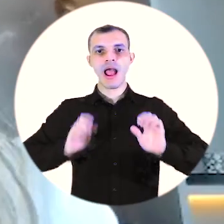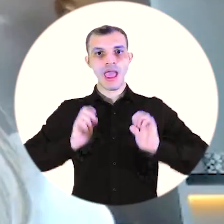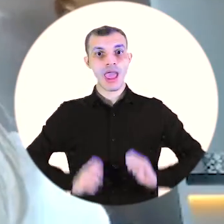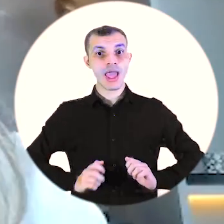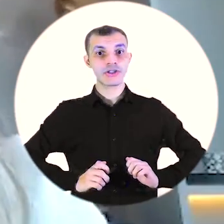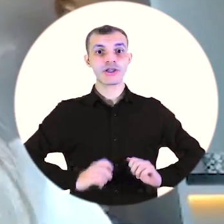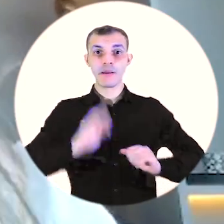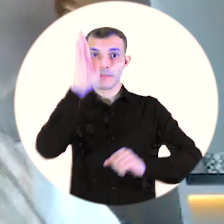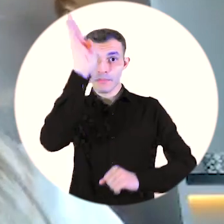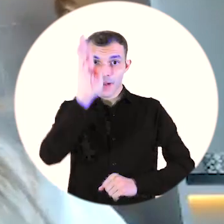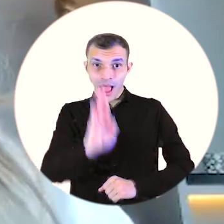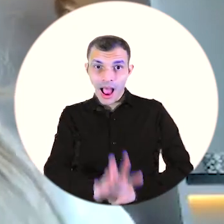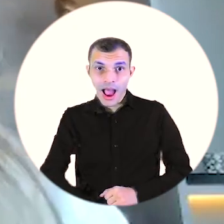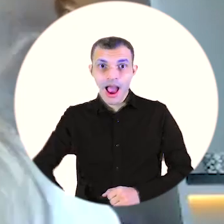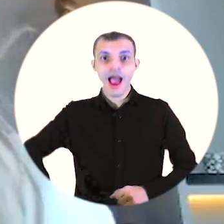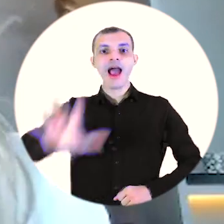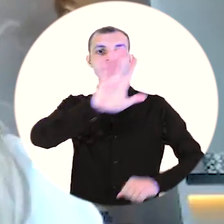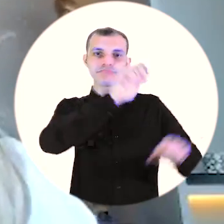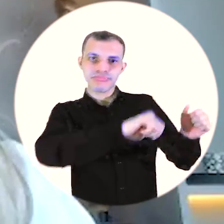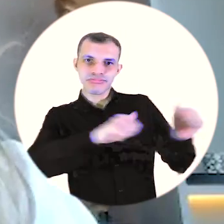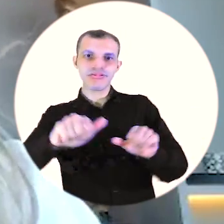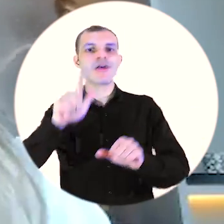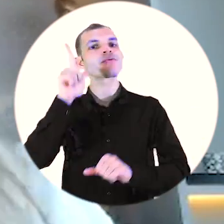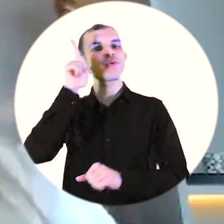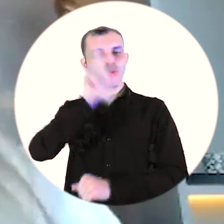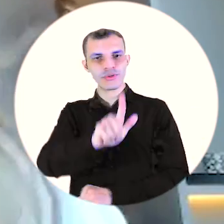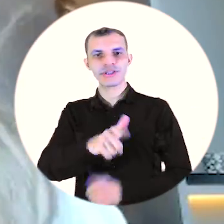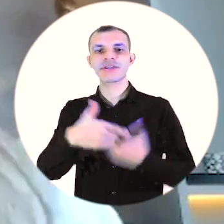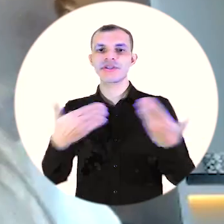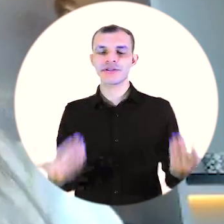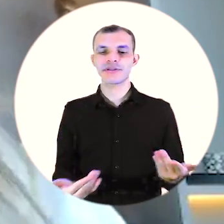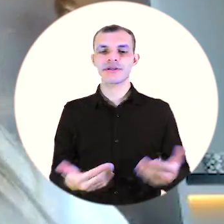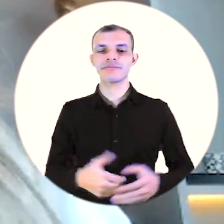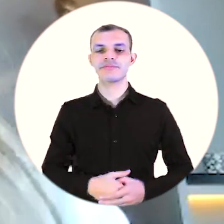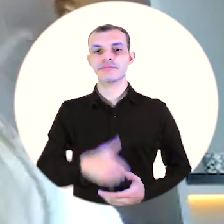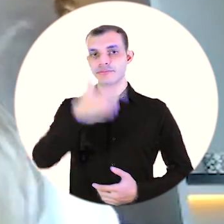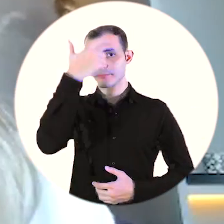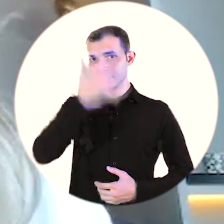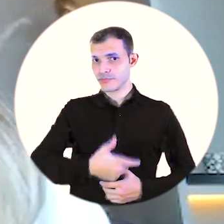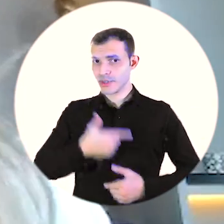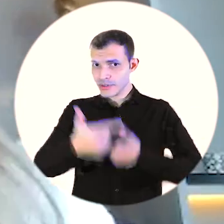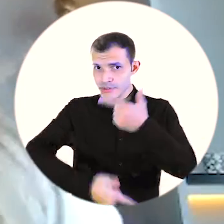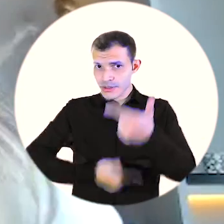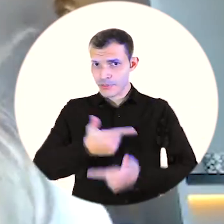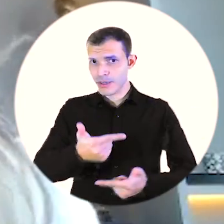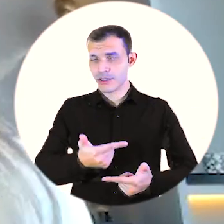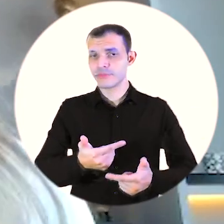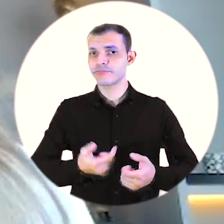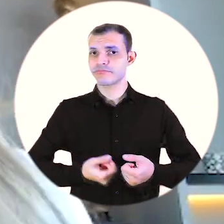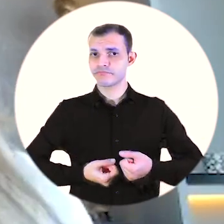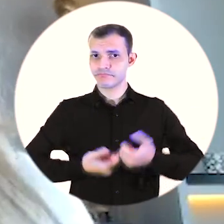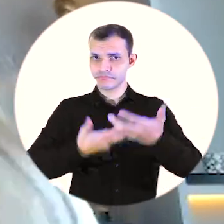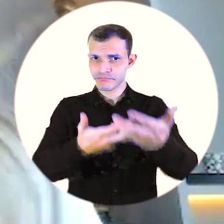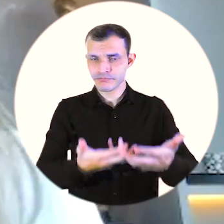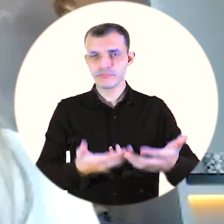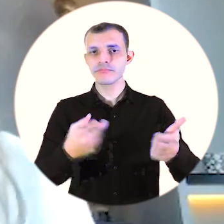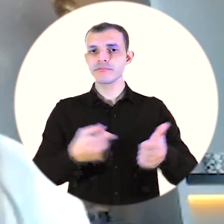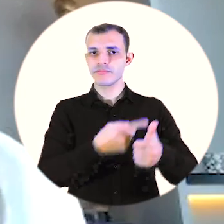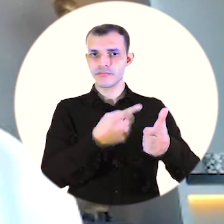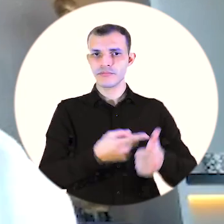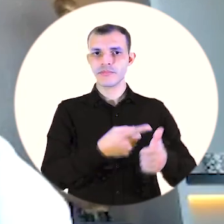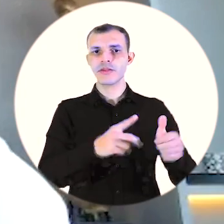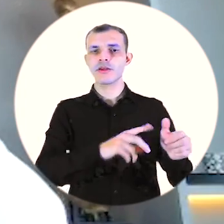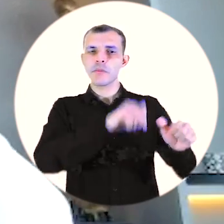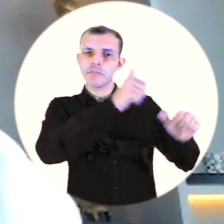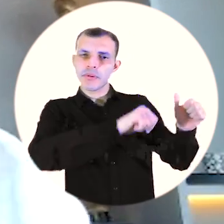de éticas do Brasil inteiro. Então, eu primei para fazer esse trabalho. Primeiro, em razão da